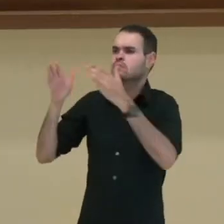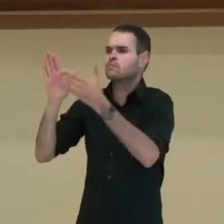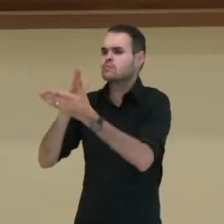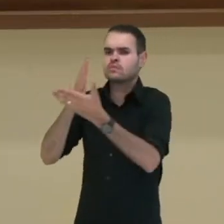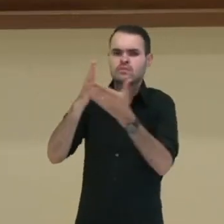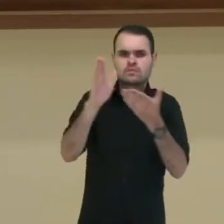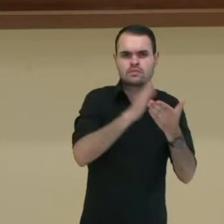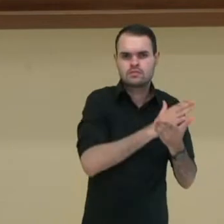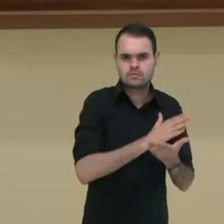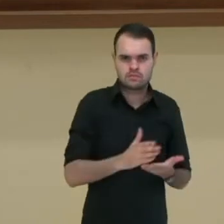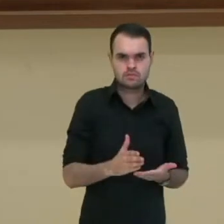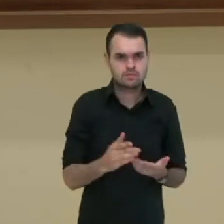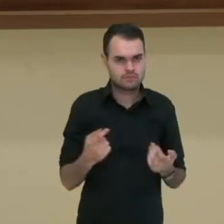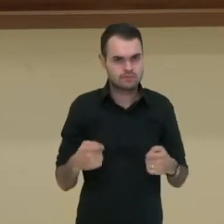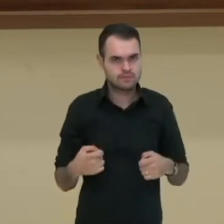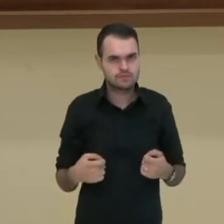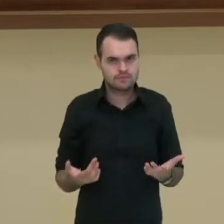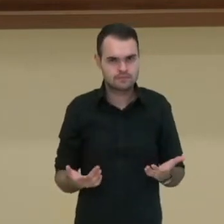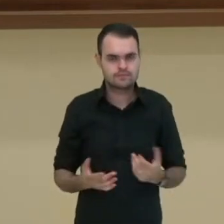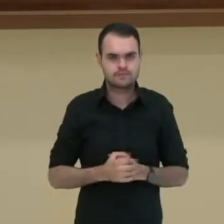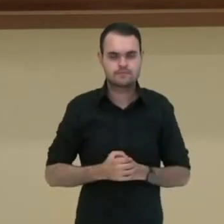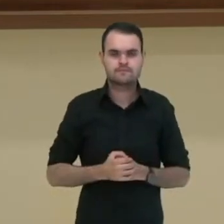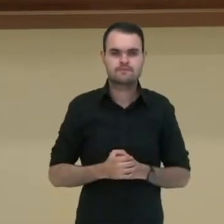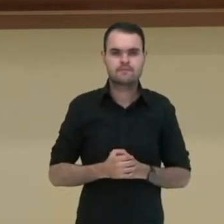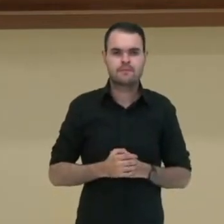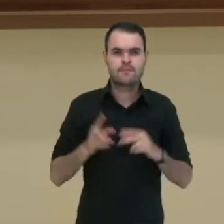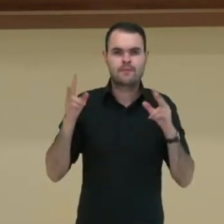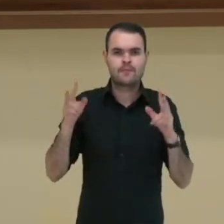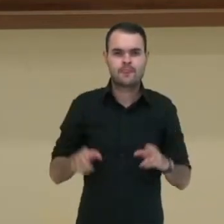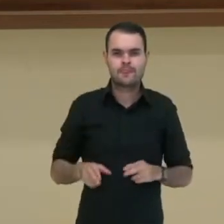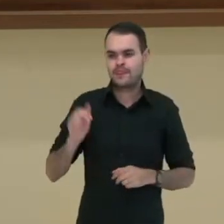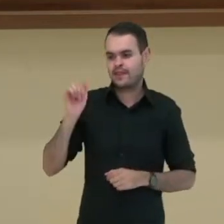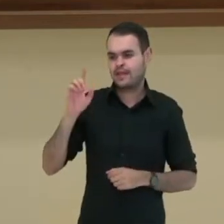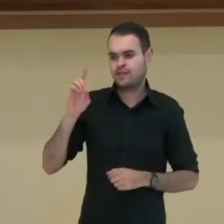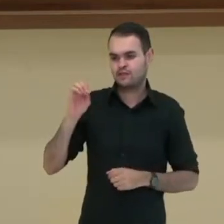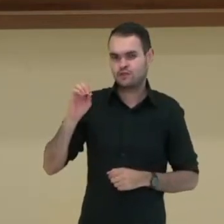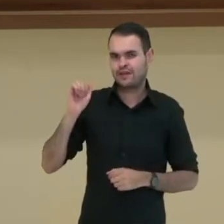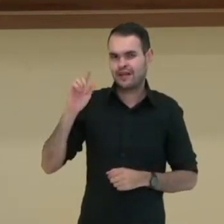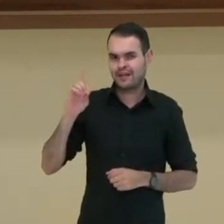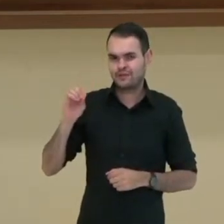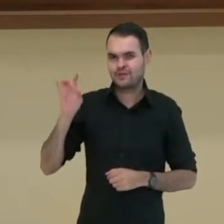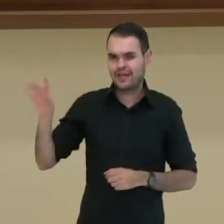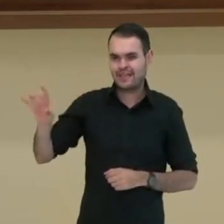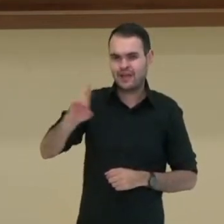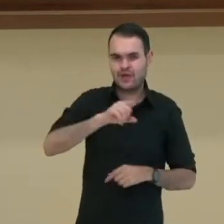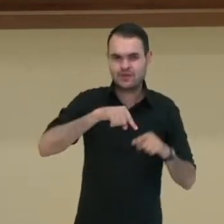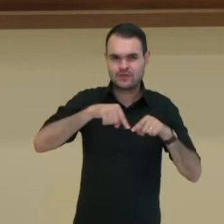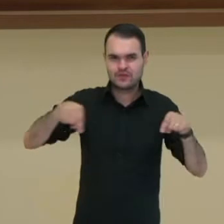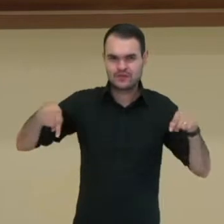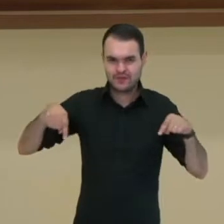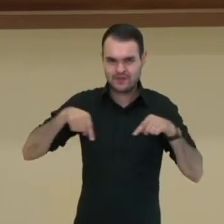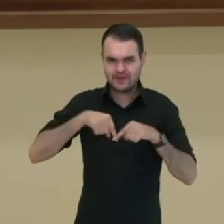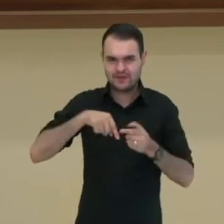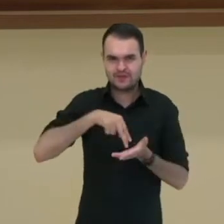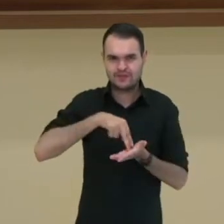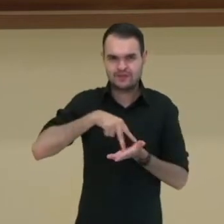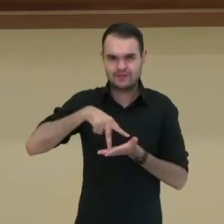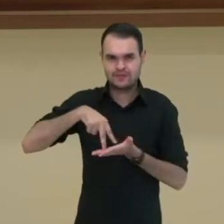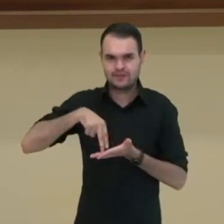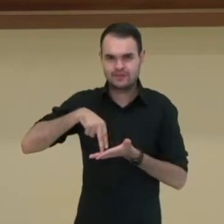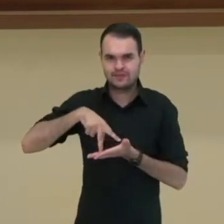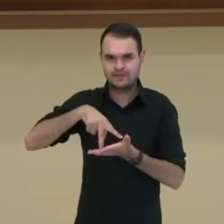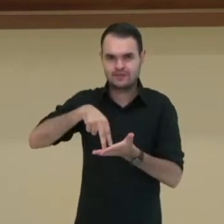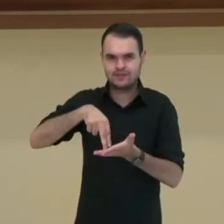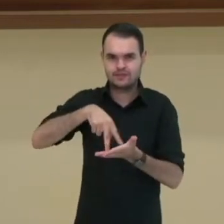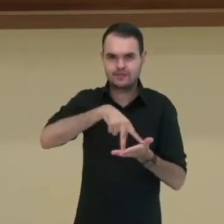Precisa, né? Como diz aquela musiquinha, ado, cada um no seu quadrado. É preciso classificar cada ser